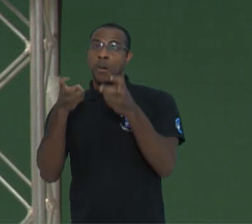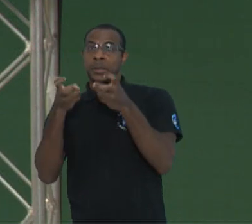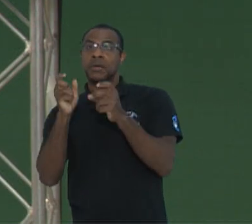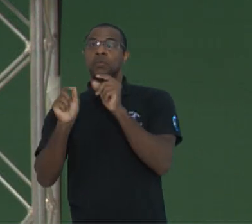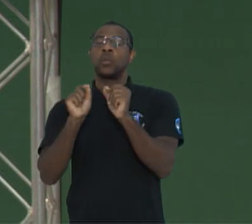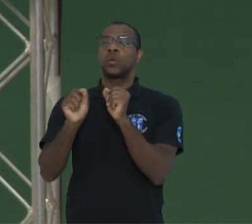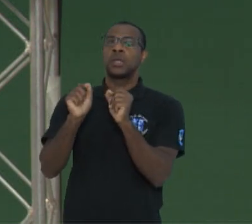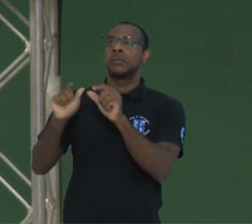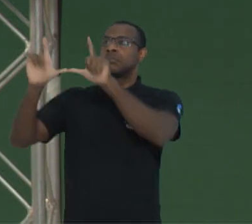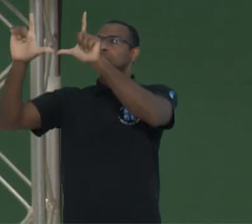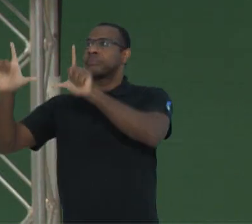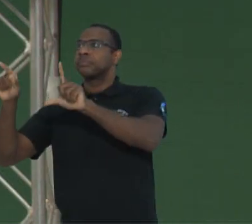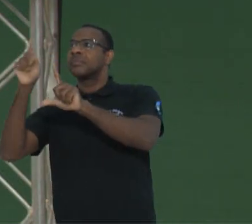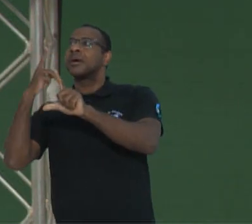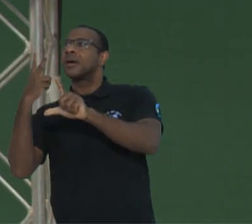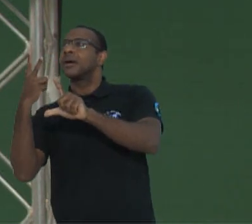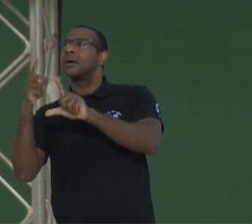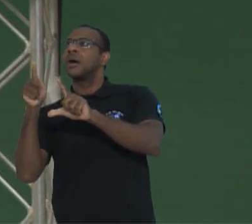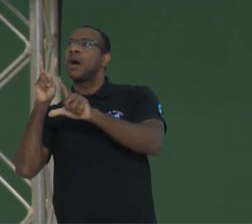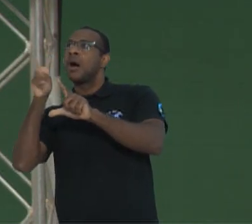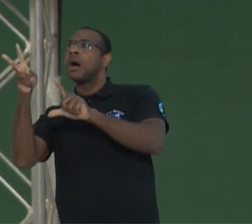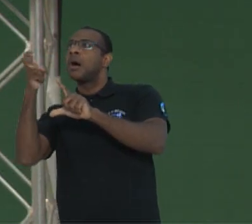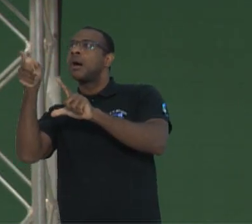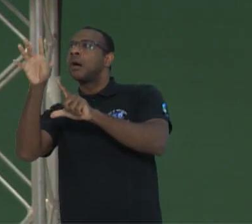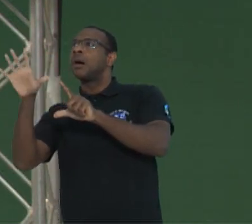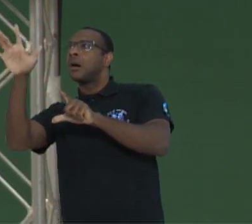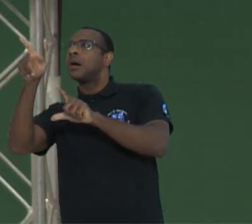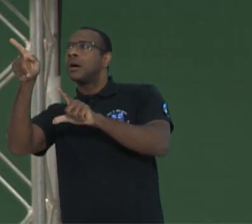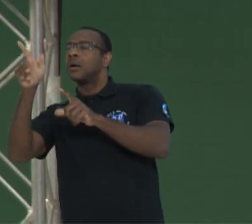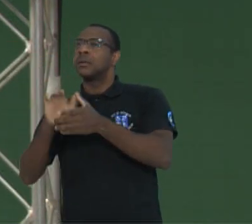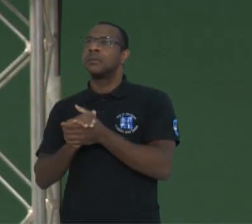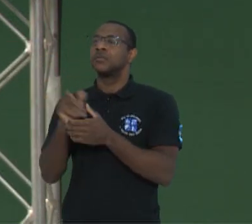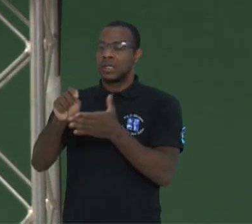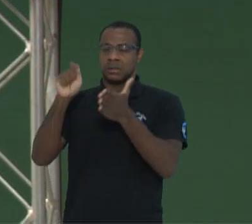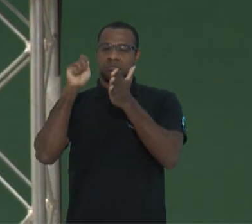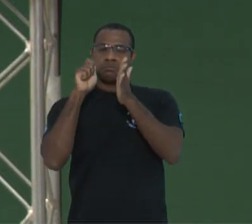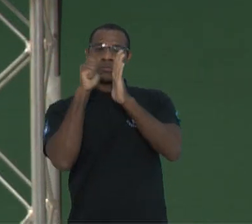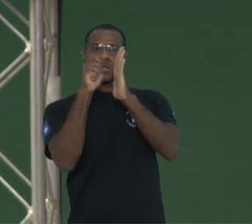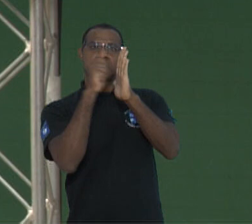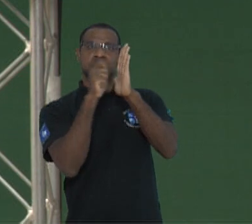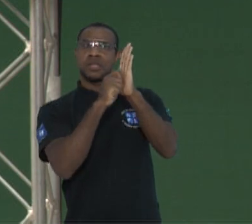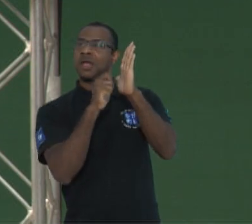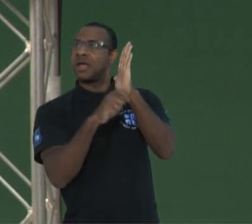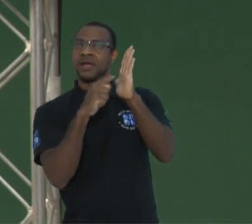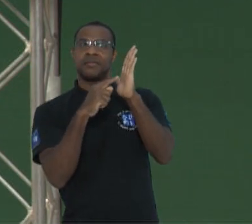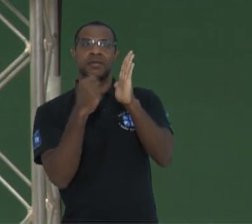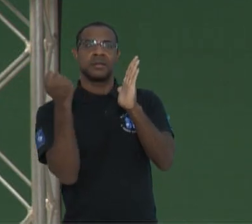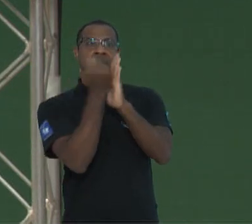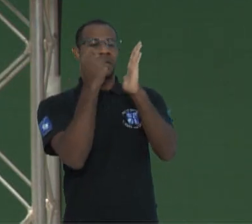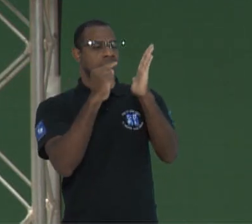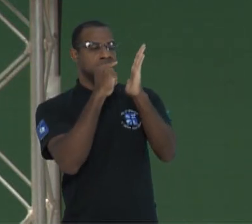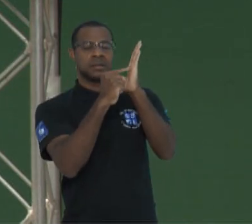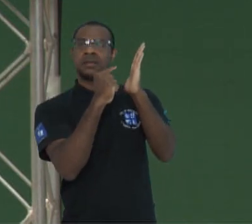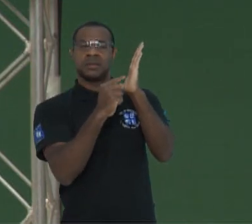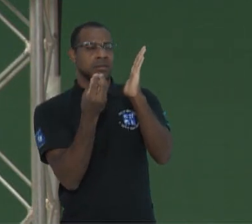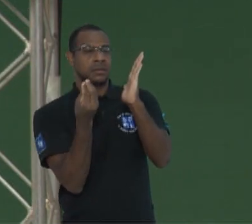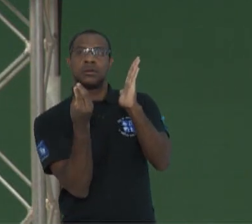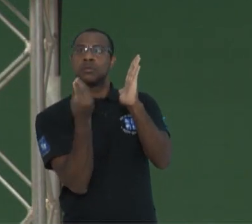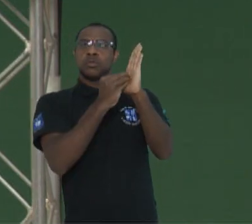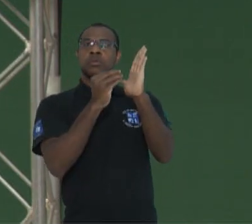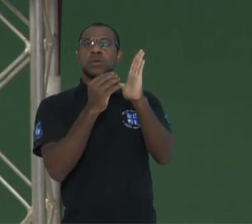postcard, a estrutura do postcard, ela é bem simples. Você escreve nele próprio, tem a área onde você vai colocar